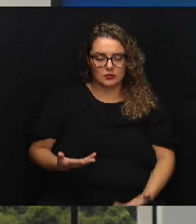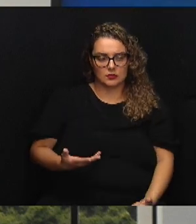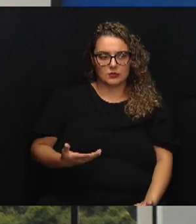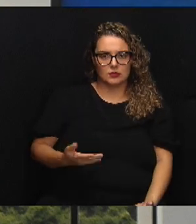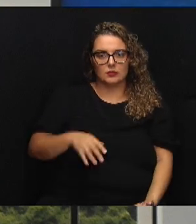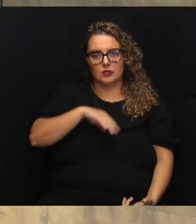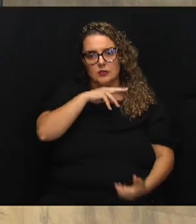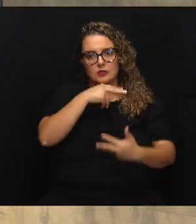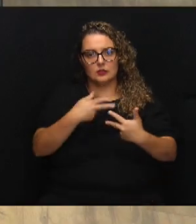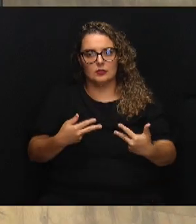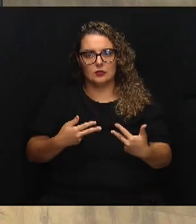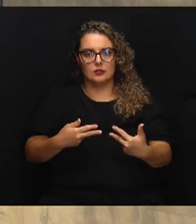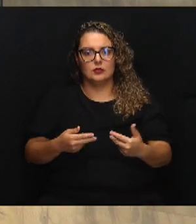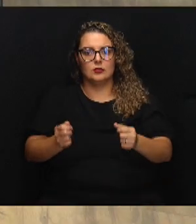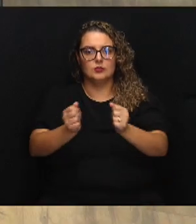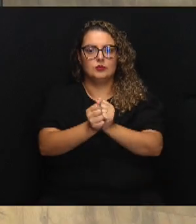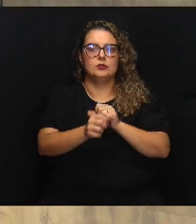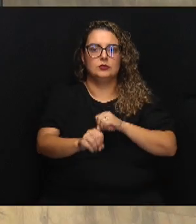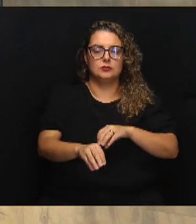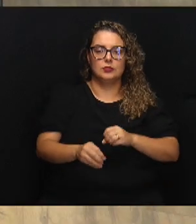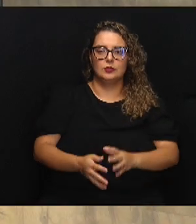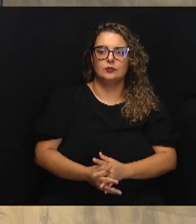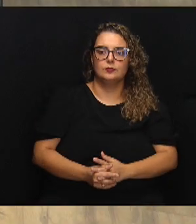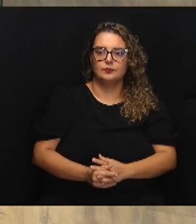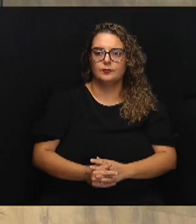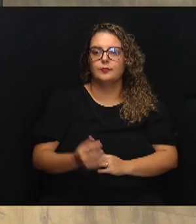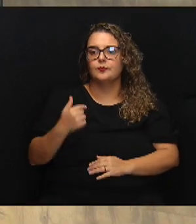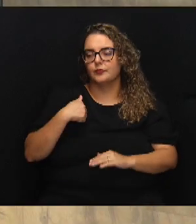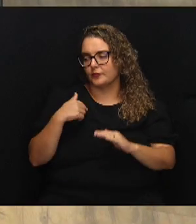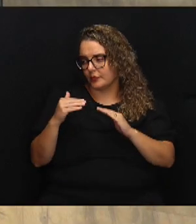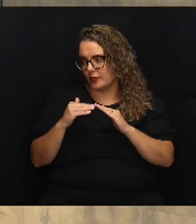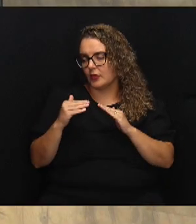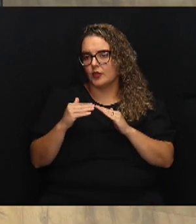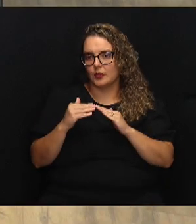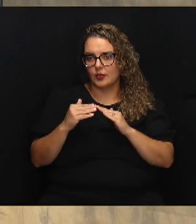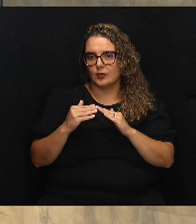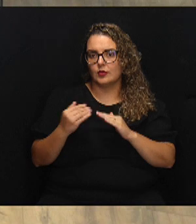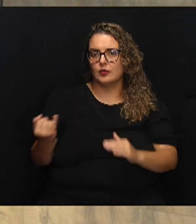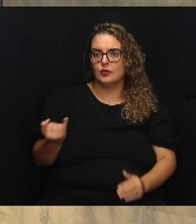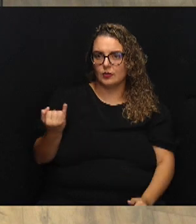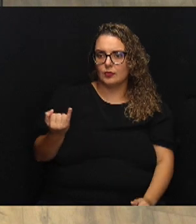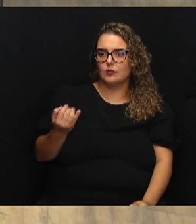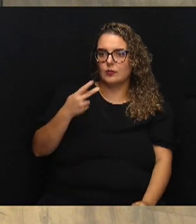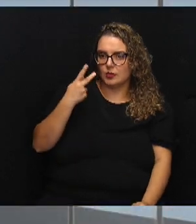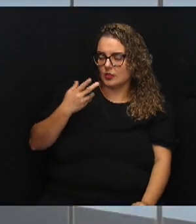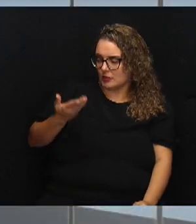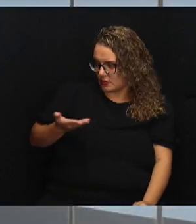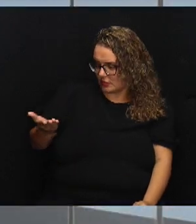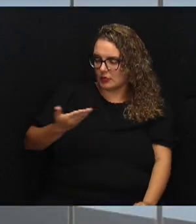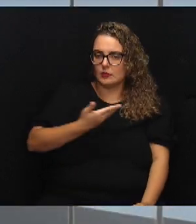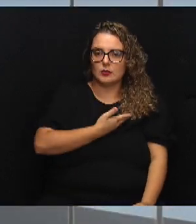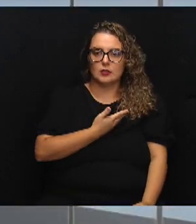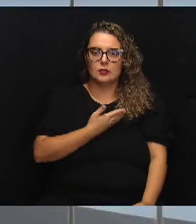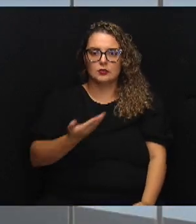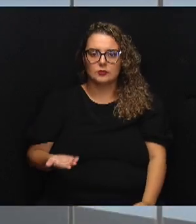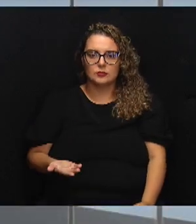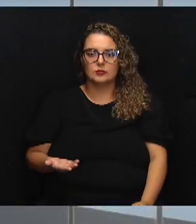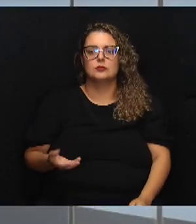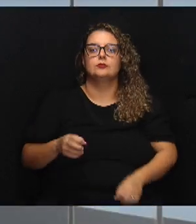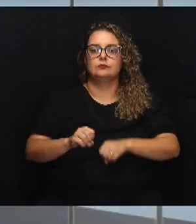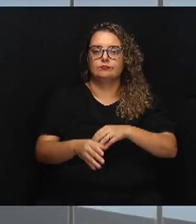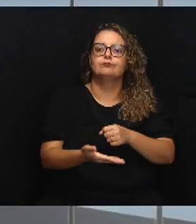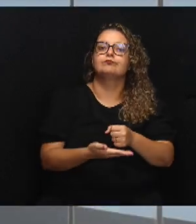causa animal com a educação? Eu concordo com os nobres colegas aqui que a educação é a base de